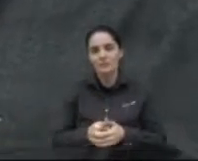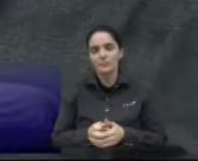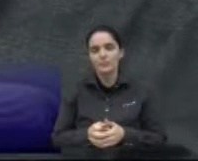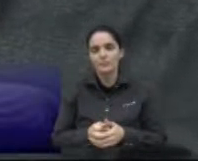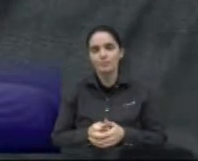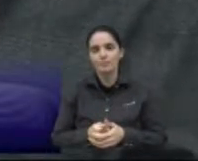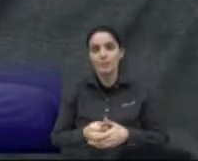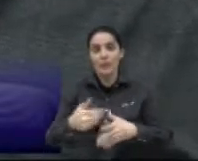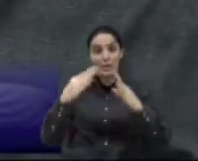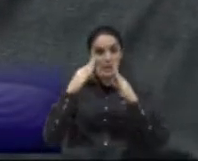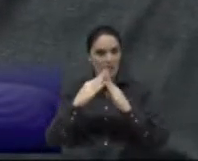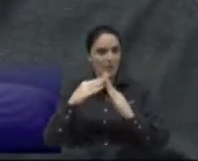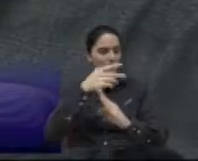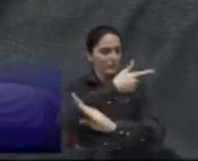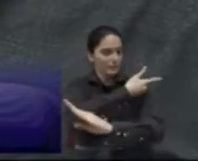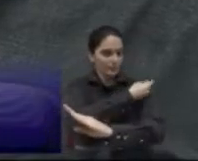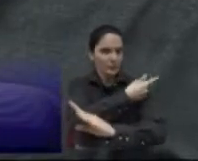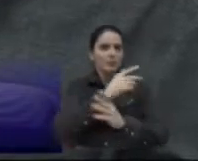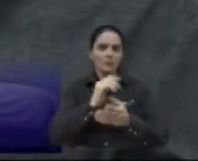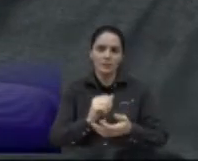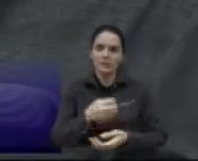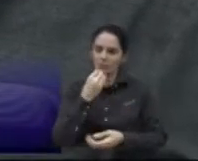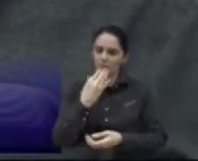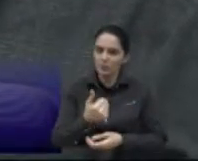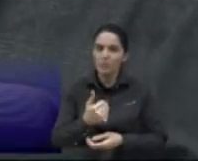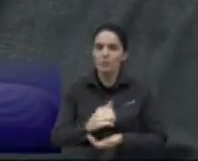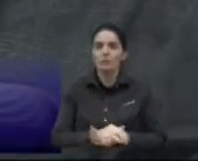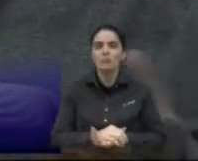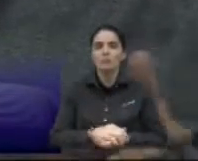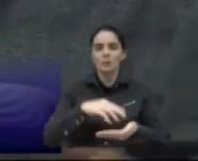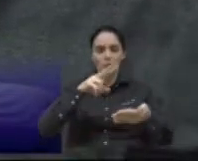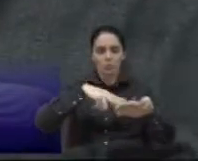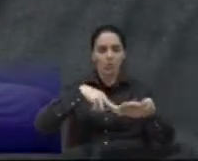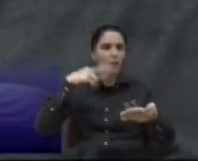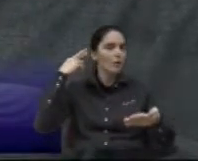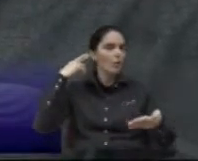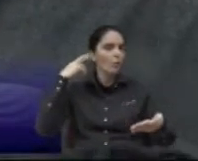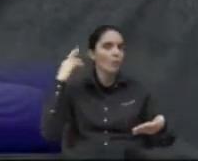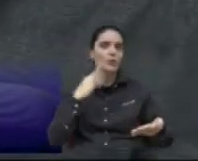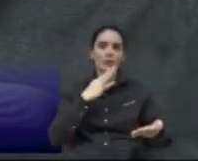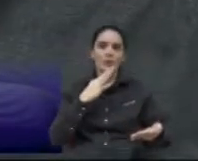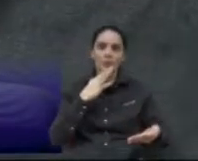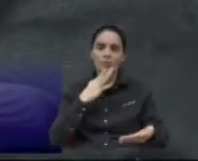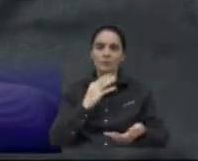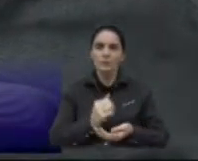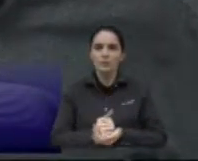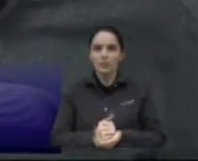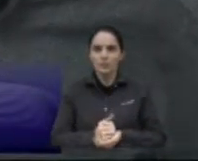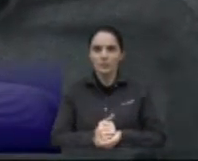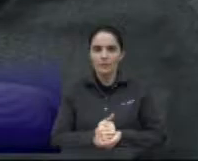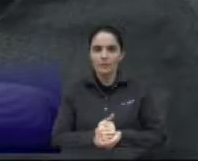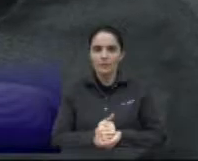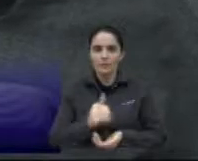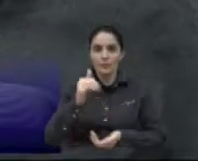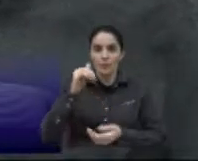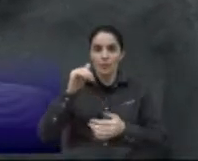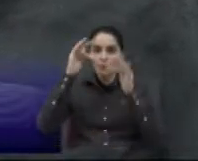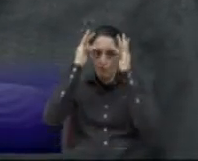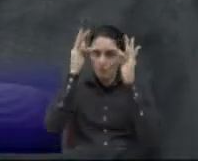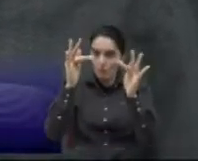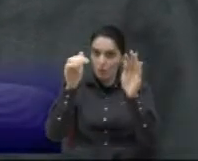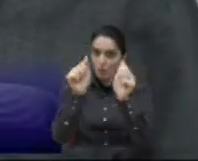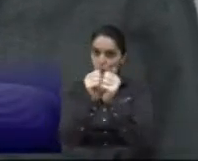Eu li um livro há muito tempo, o vereador Ronei conhece bem, chamado Fidel e a Religião. É